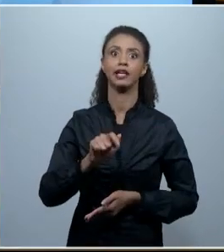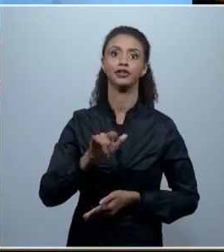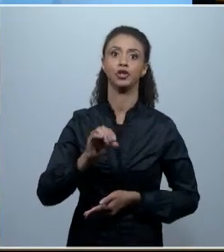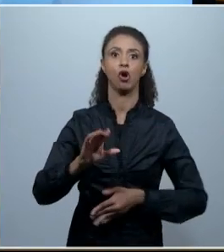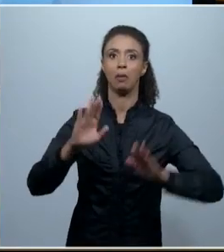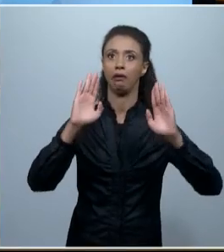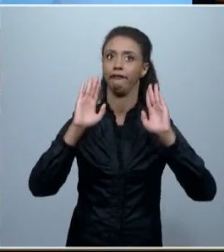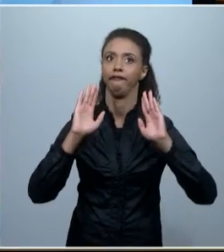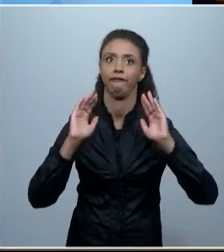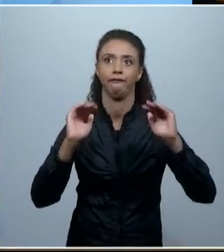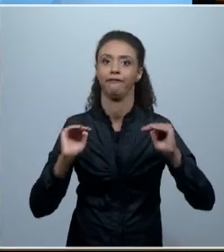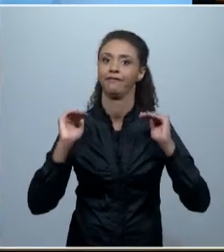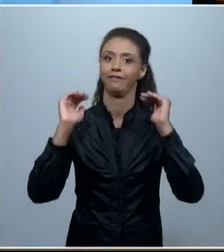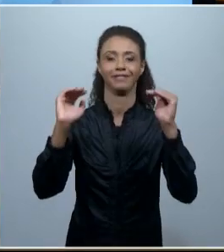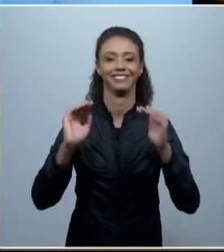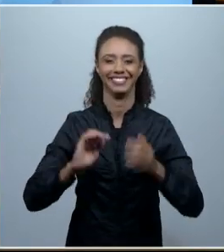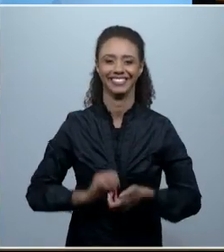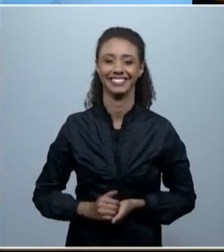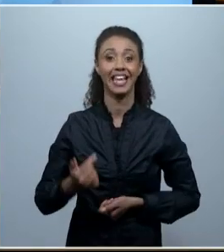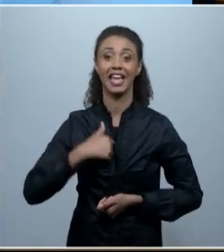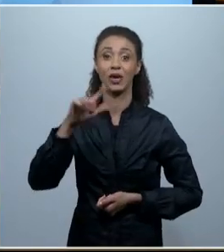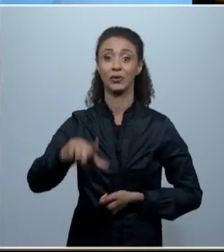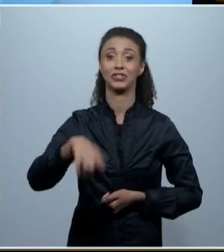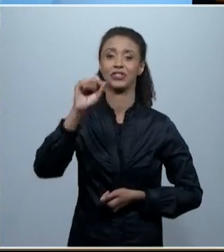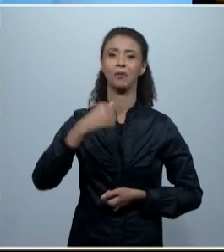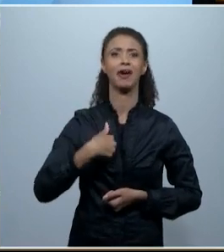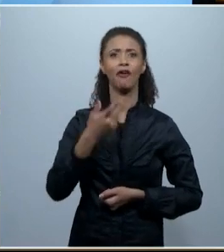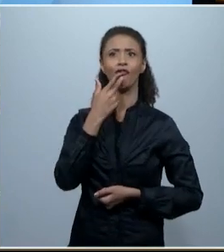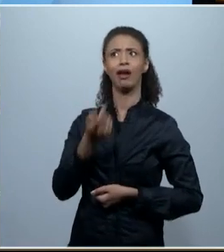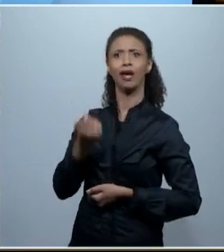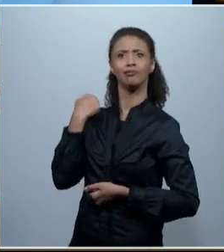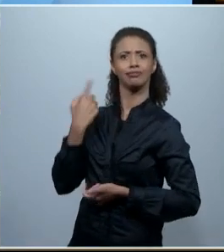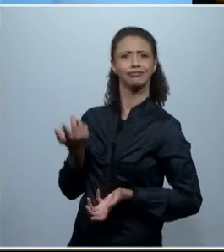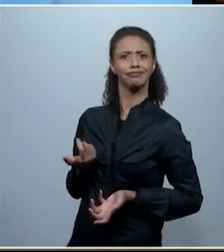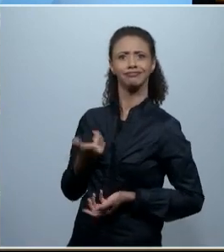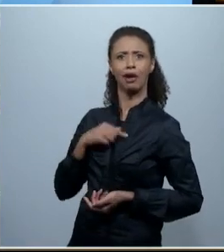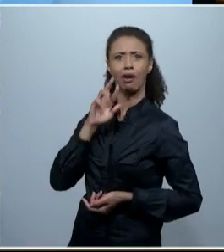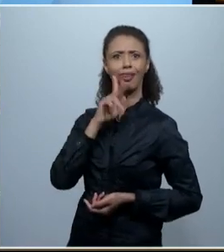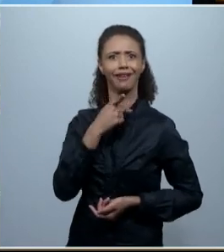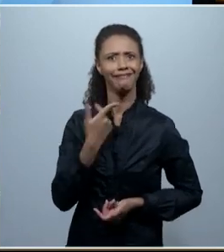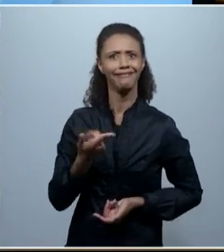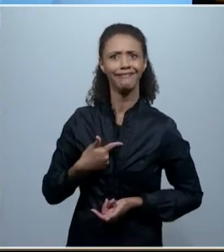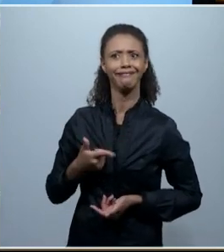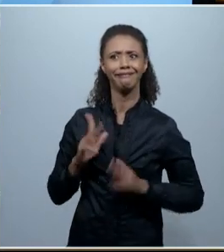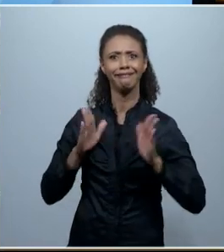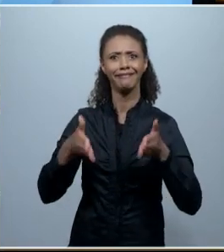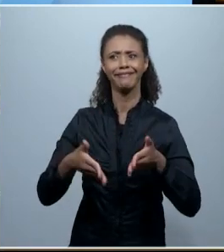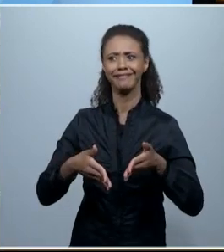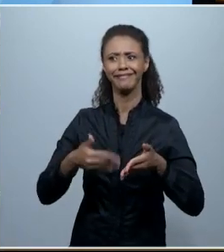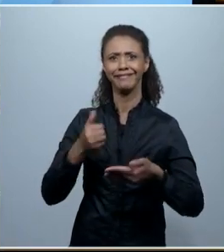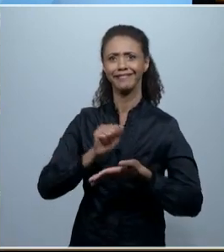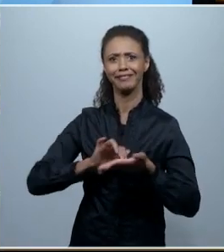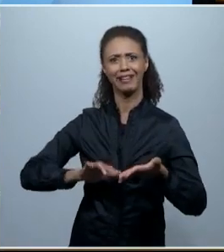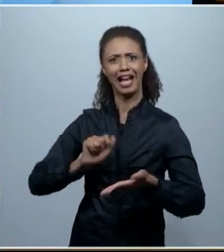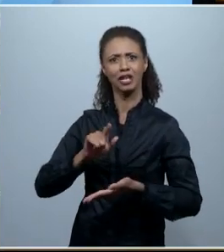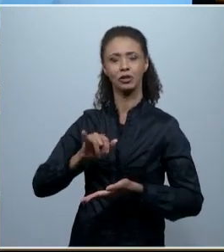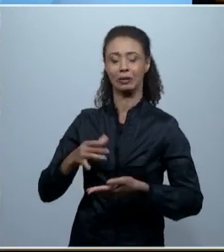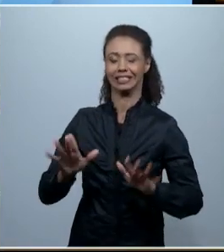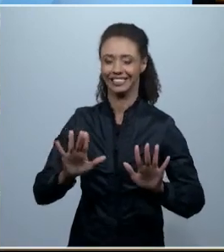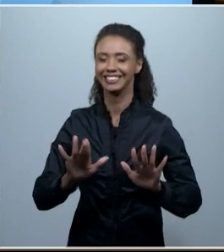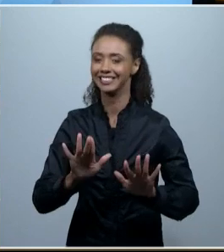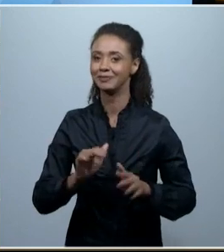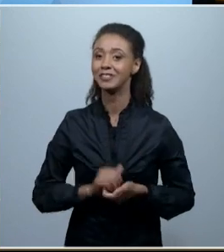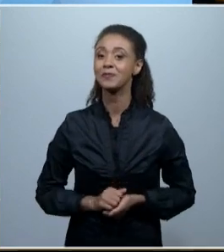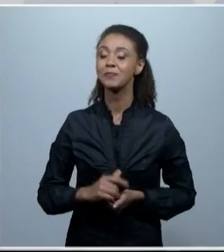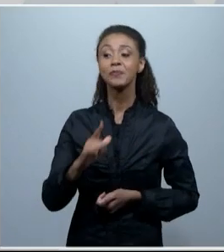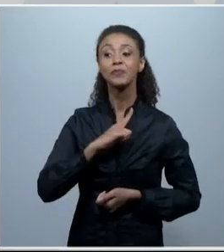que eu escolhi de todos está acabei de falar não preocupa tanto resolveu mais o mais axiomático de todos a gente tem